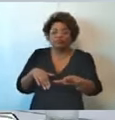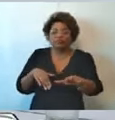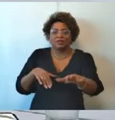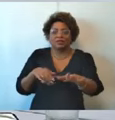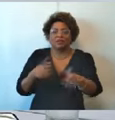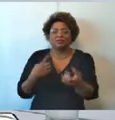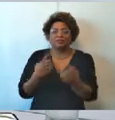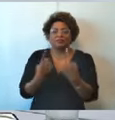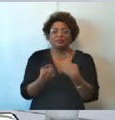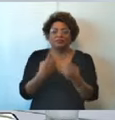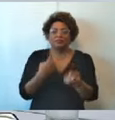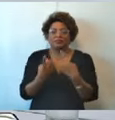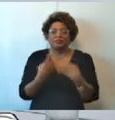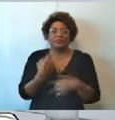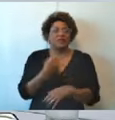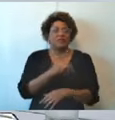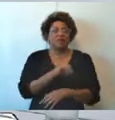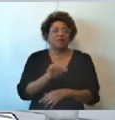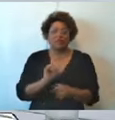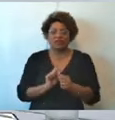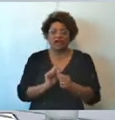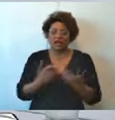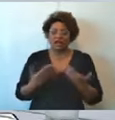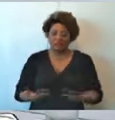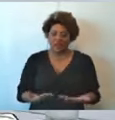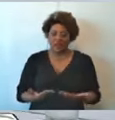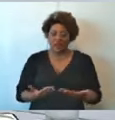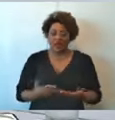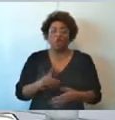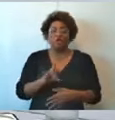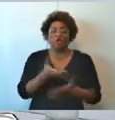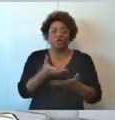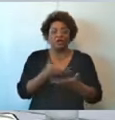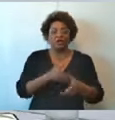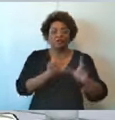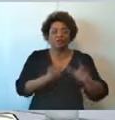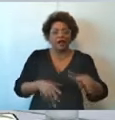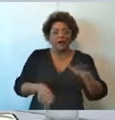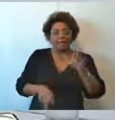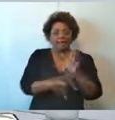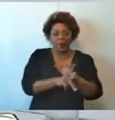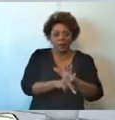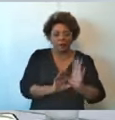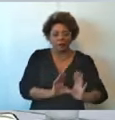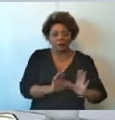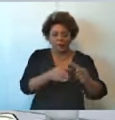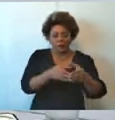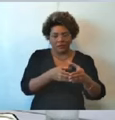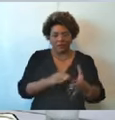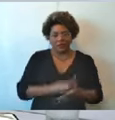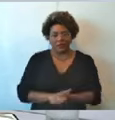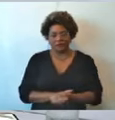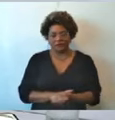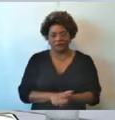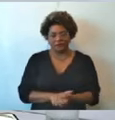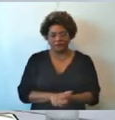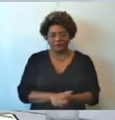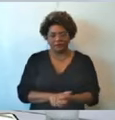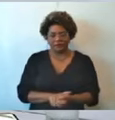via. Então, a gente está pedindo só essa demarcação. É algo que já existe. A gente está pedindo essa demarcação. A gente está querendo